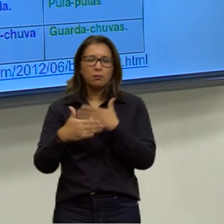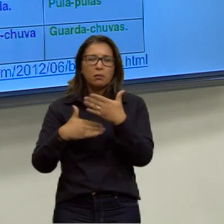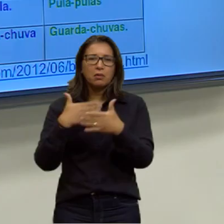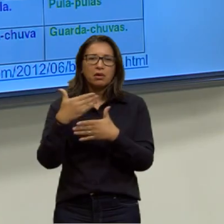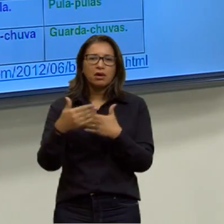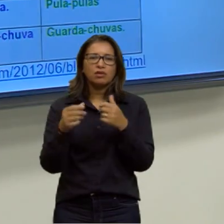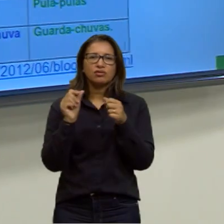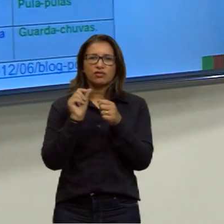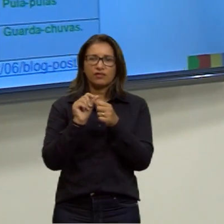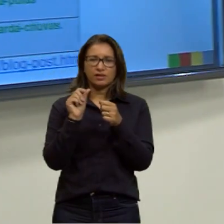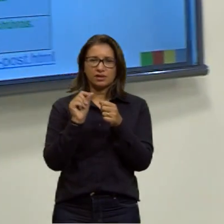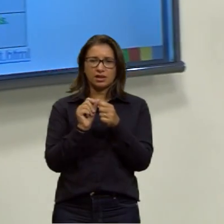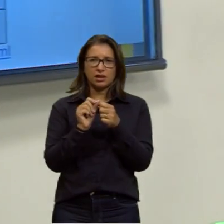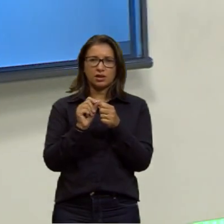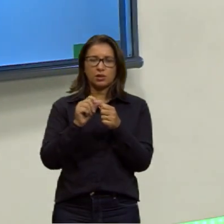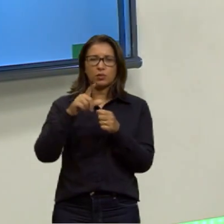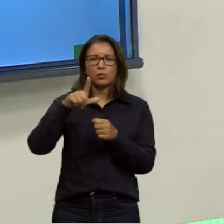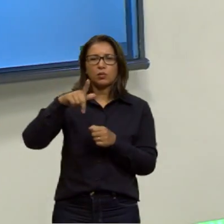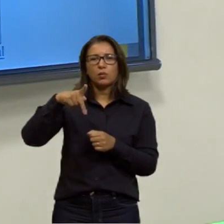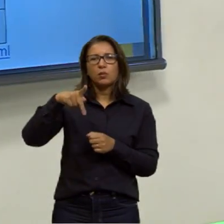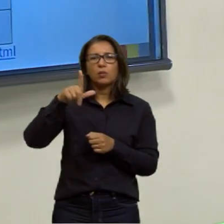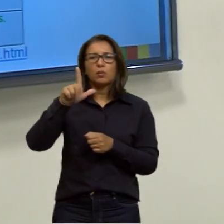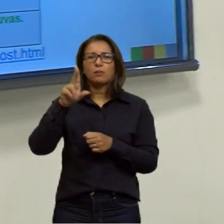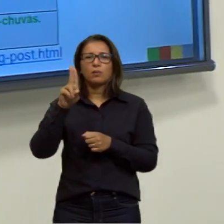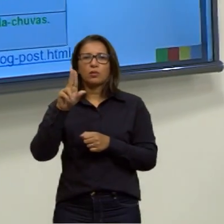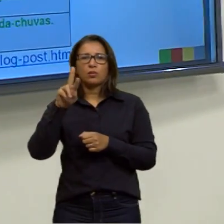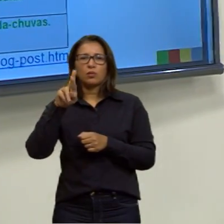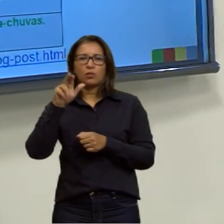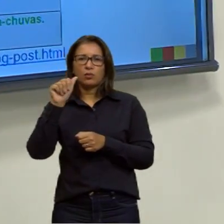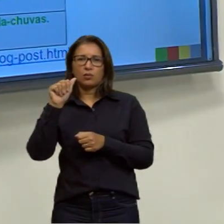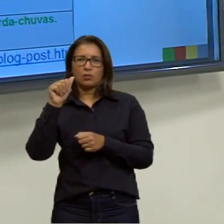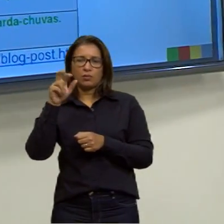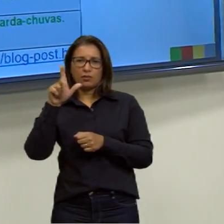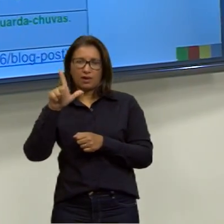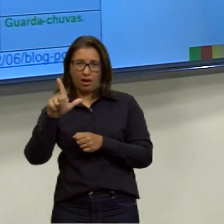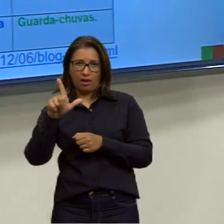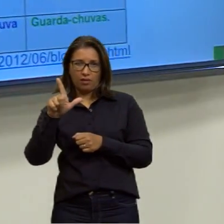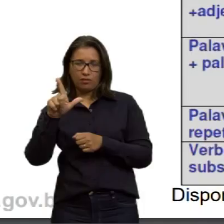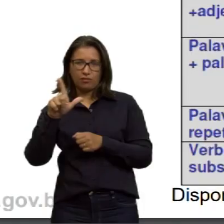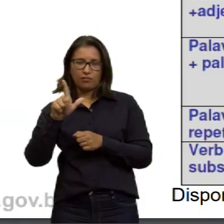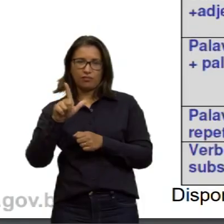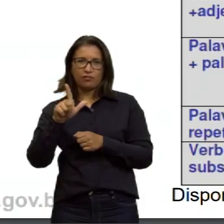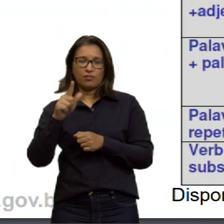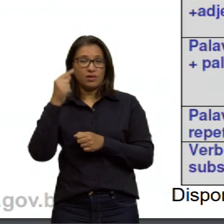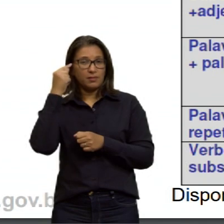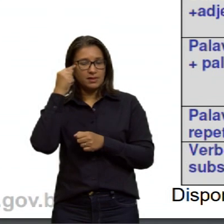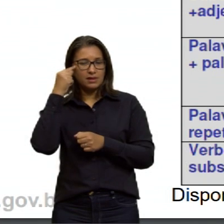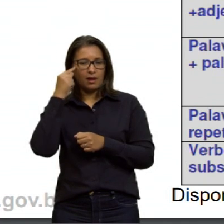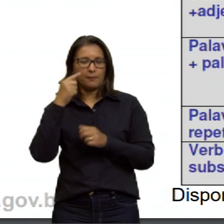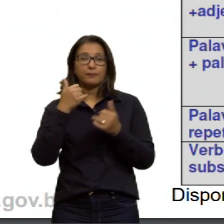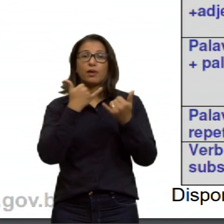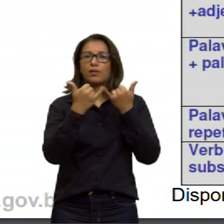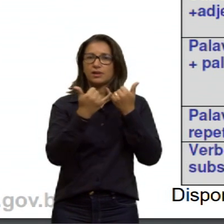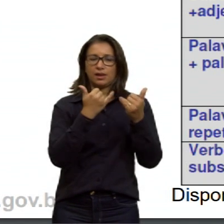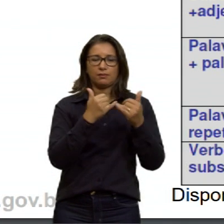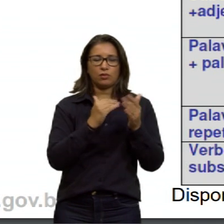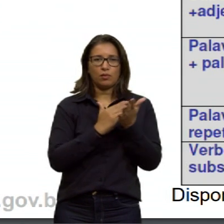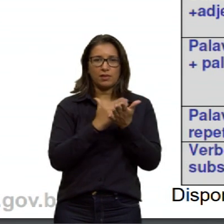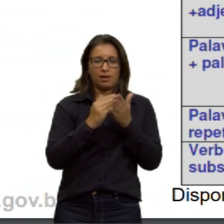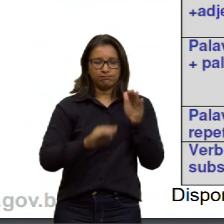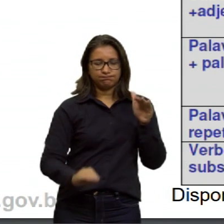se fazer plural de composto ele é muito lógico vocês querem um exemplo e eu vou começar aqui por baixo